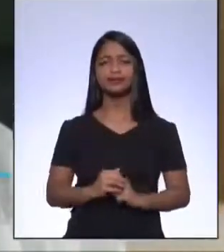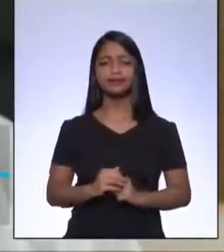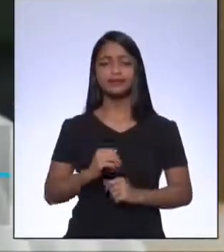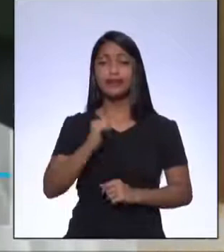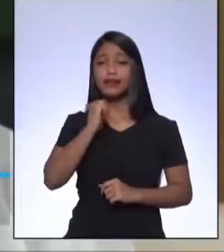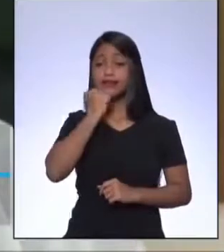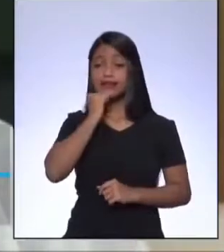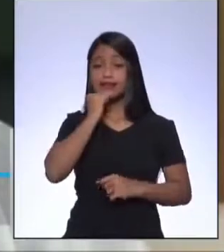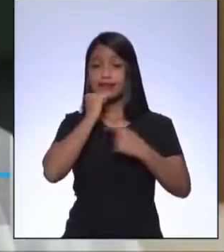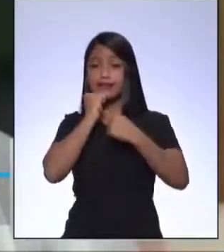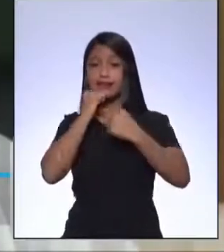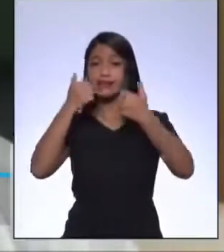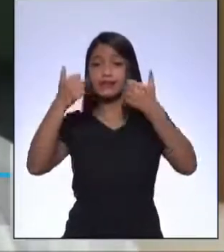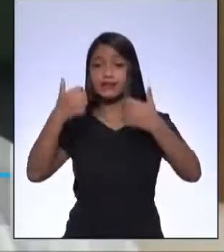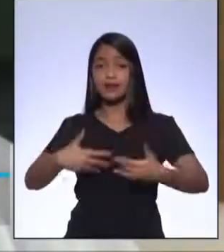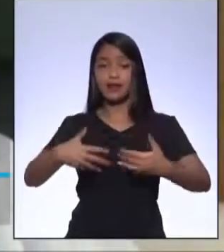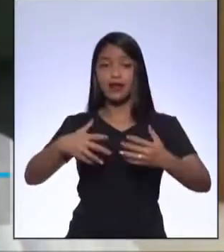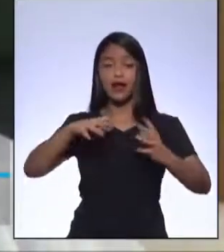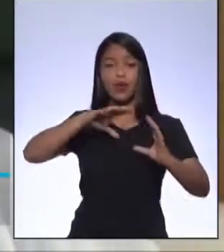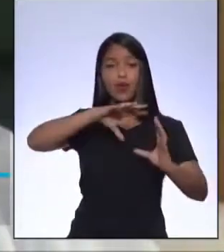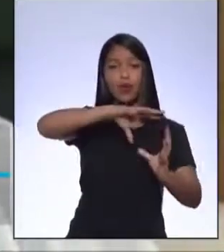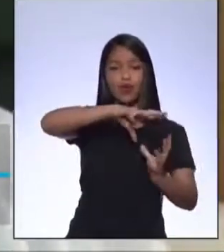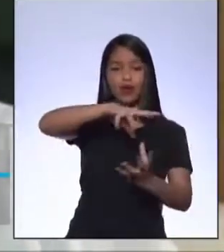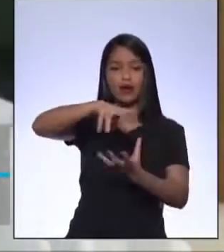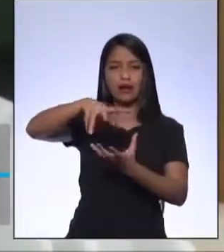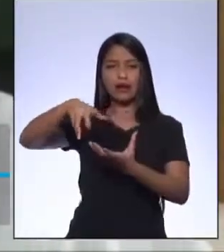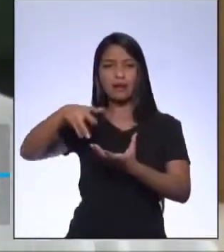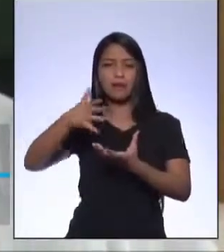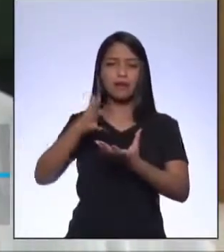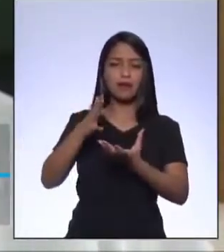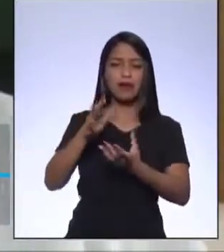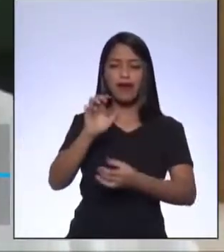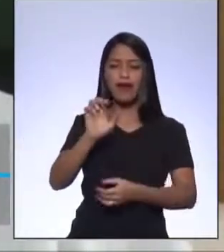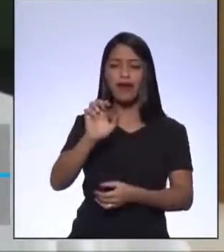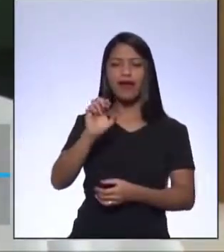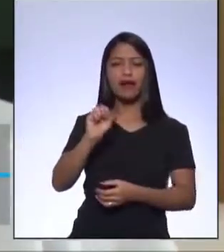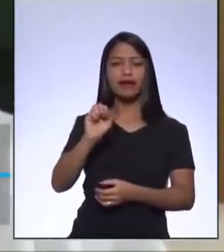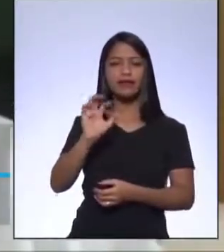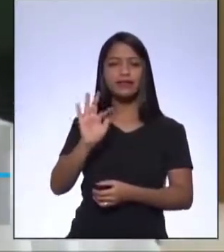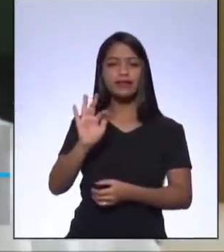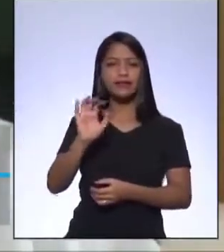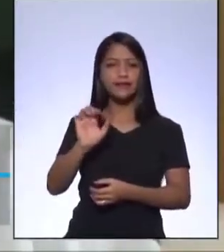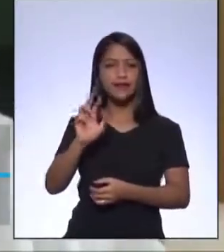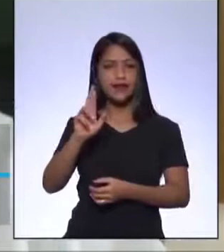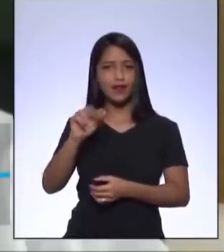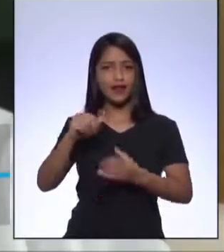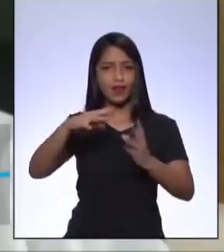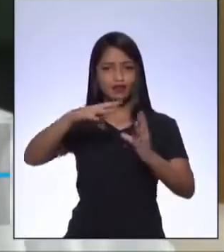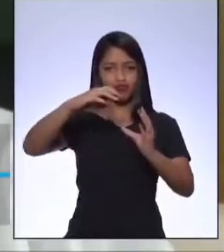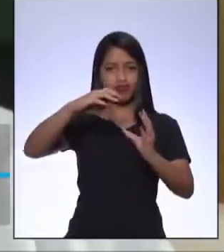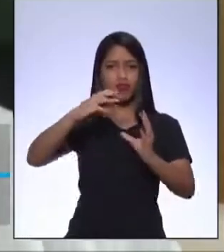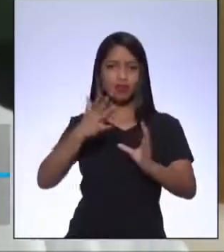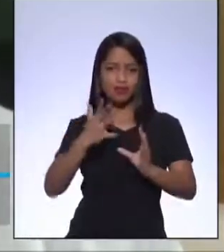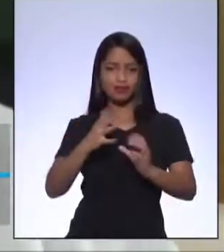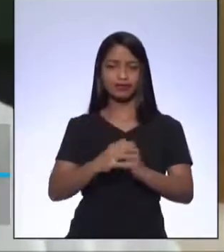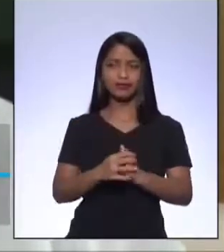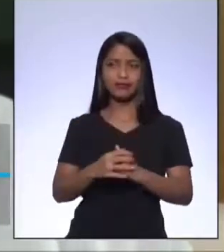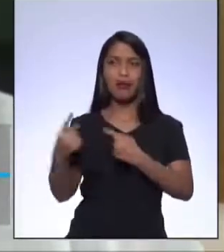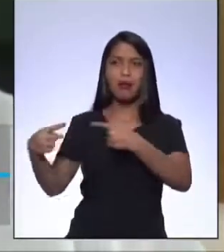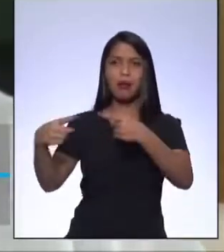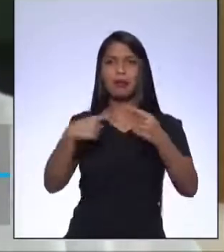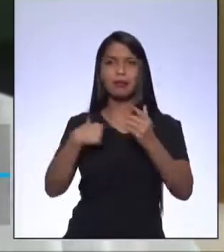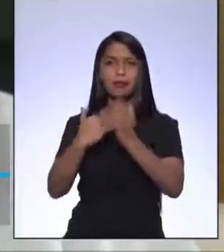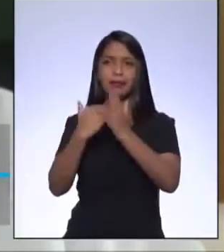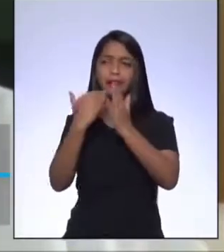nosso planeta ele é mais ou menos uma esfera, certo? Não vou entrar na discussão que existe aí, tá? O que a ciência diz é que é